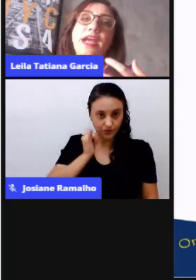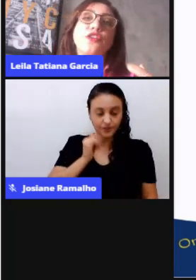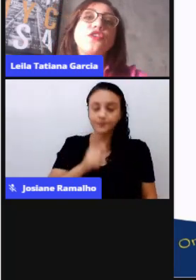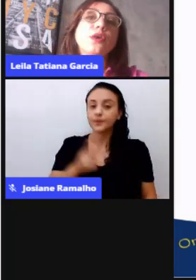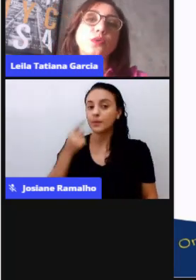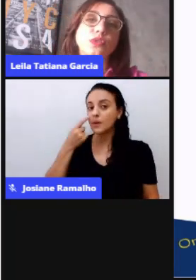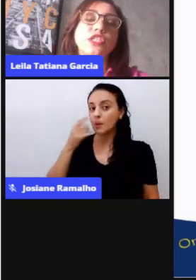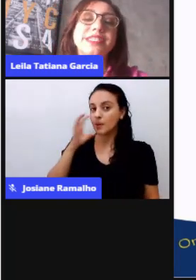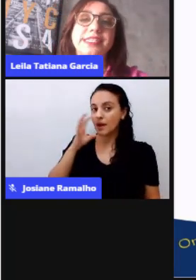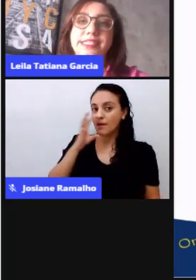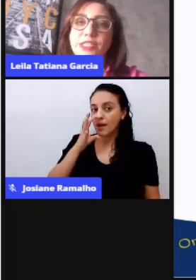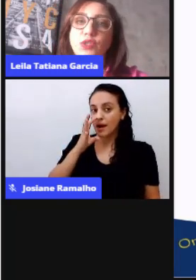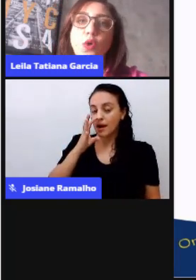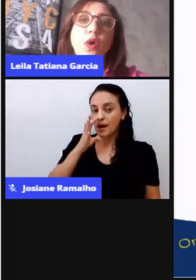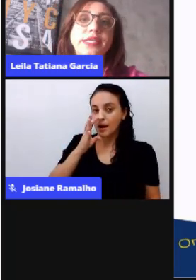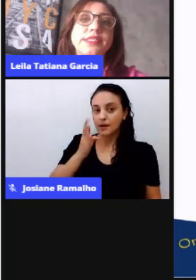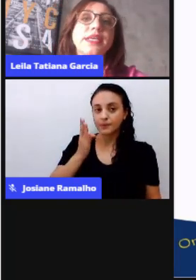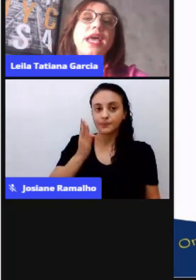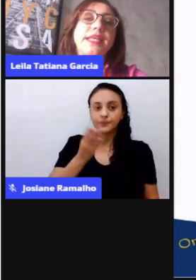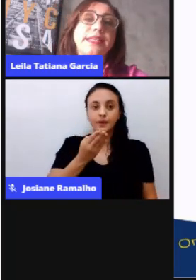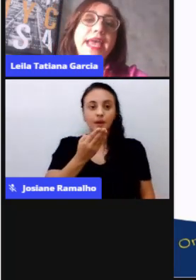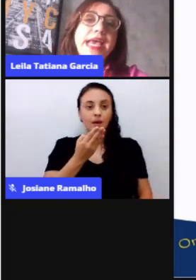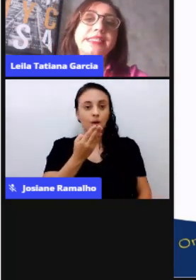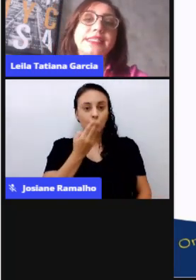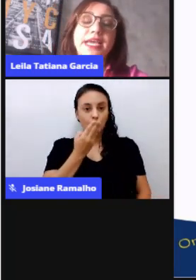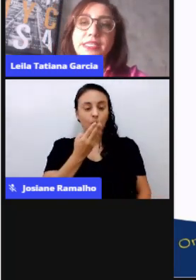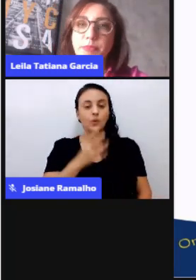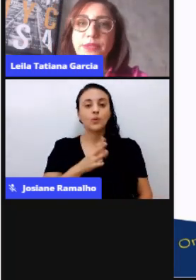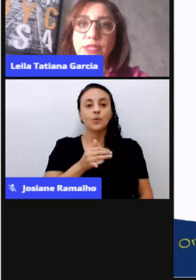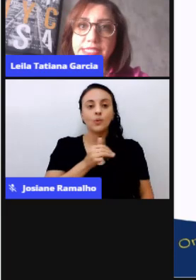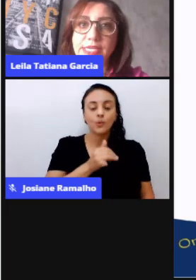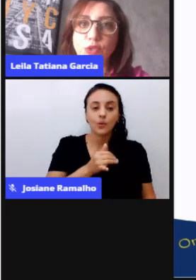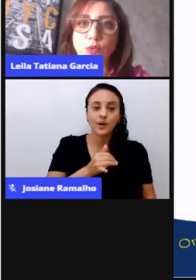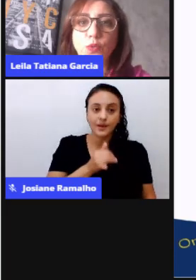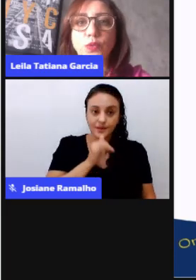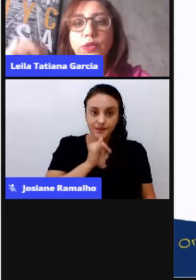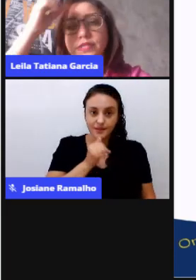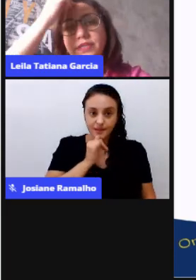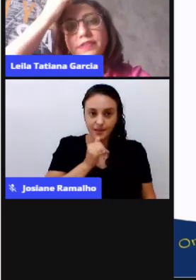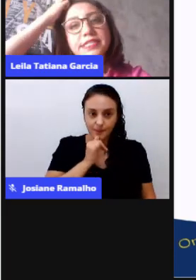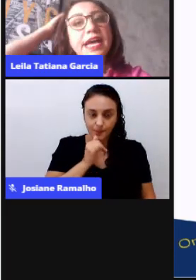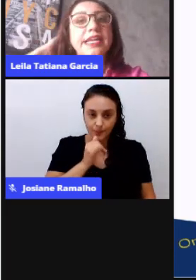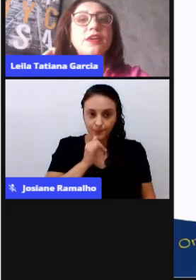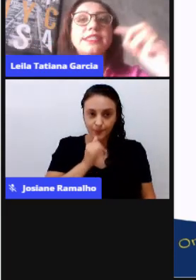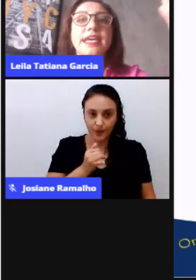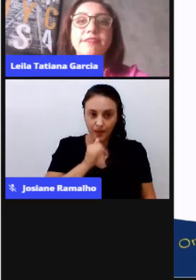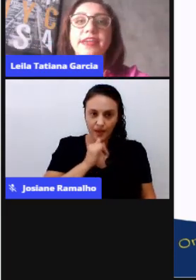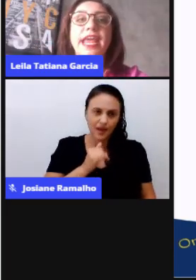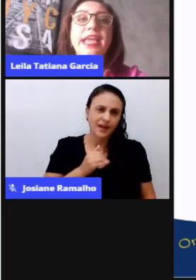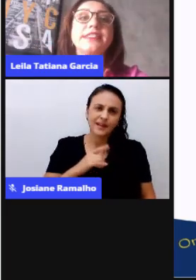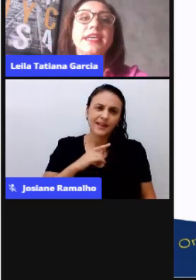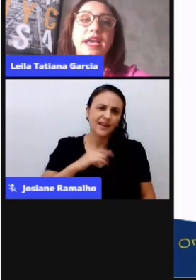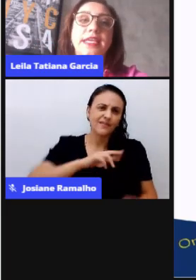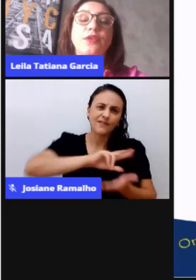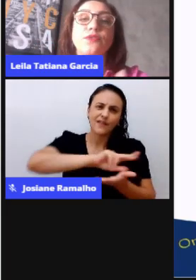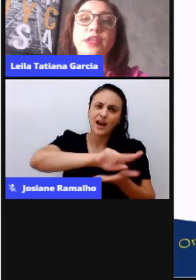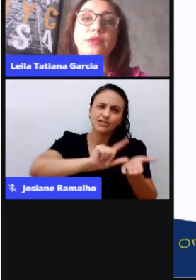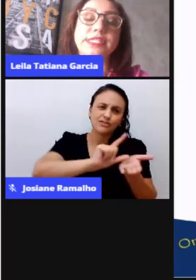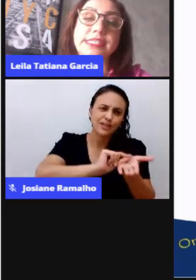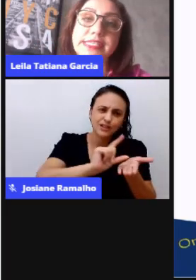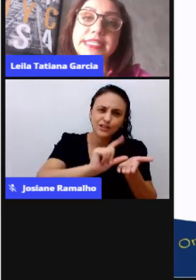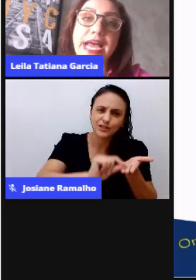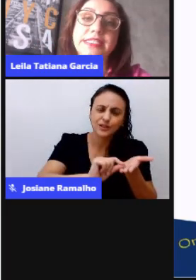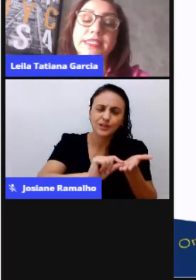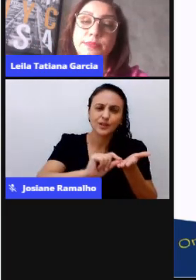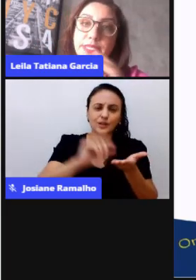vários artigos, dissertações e teses a respeito desse assunto, inclusive está na nossa referência, aqui no